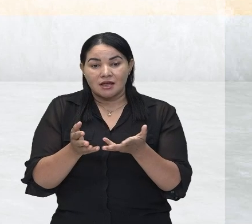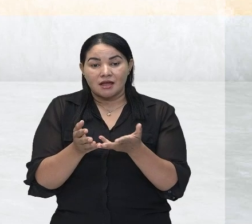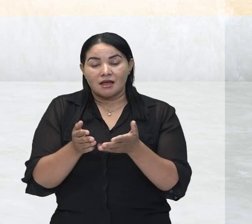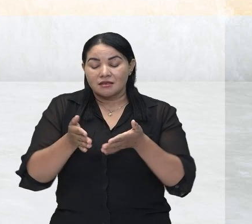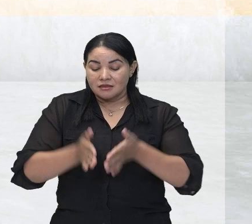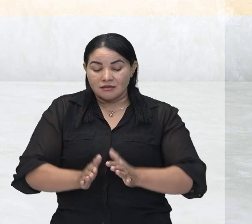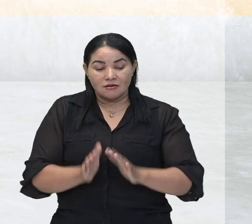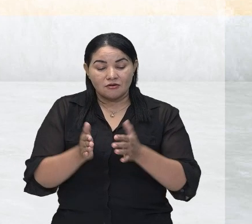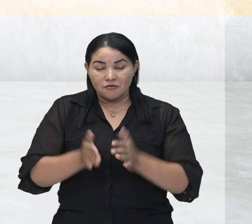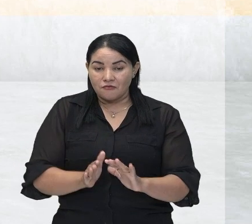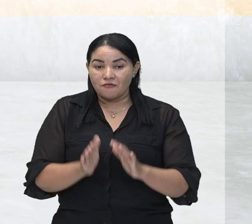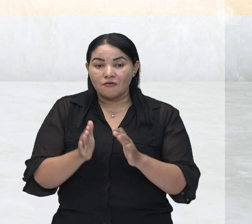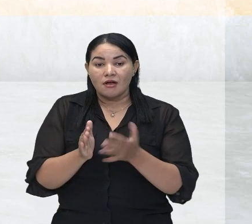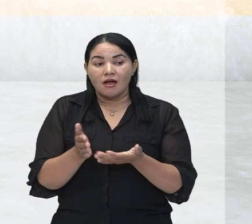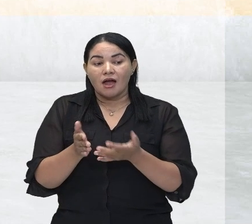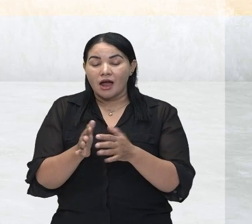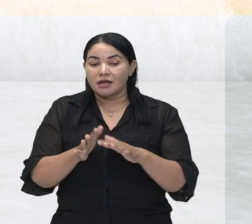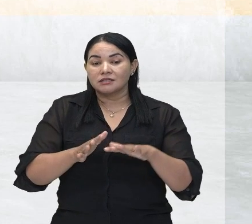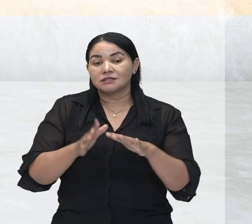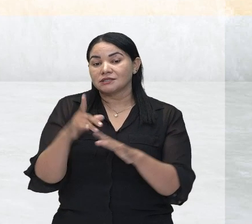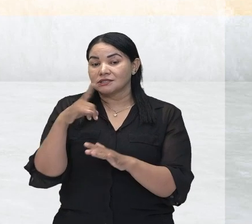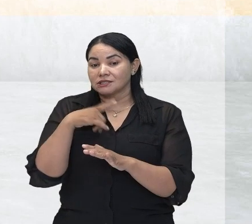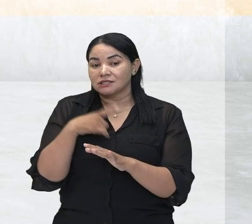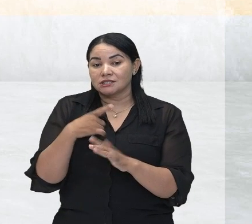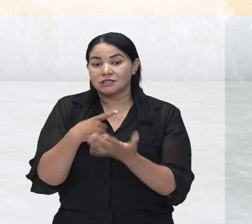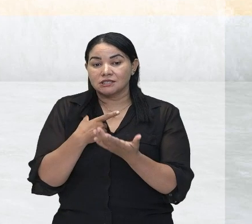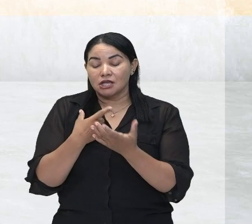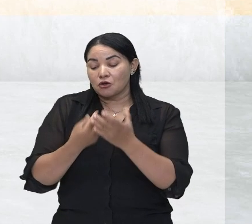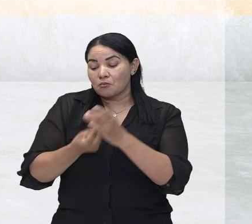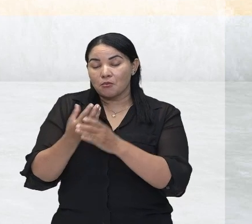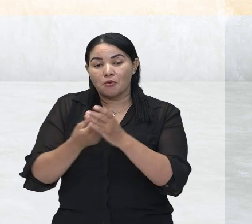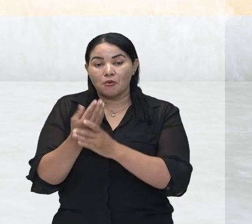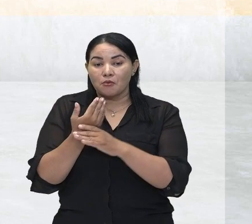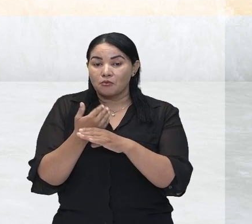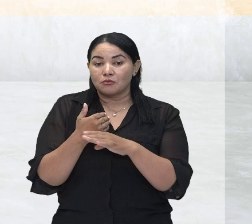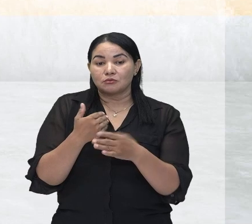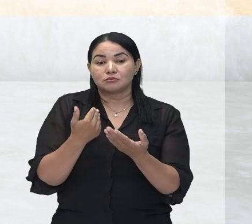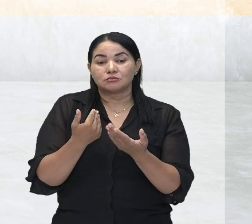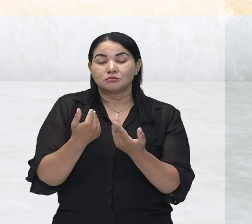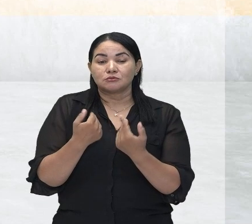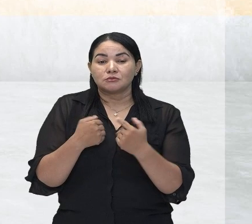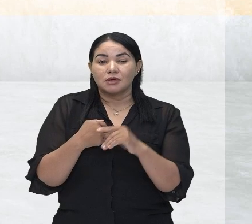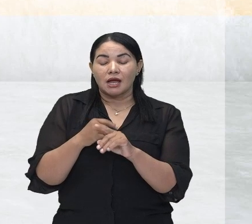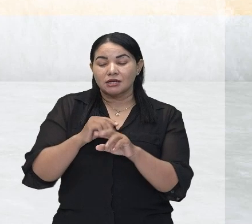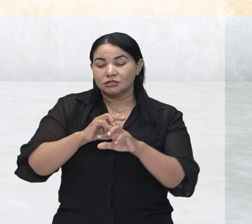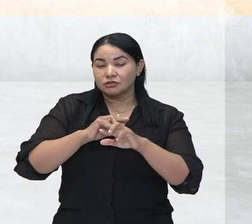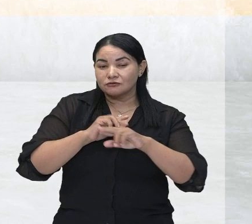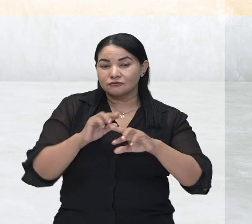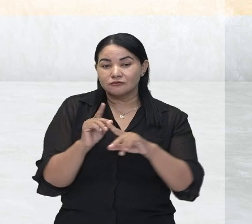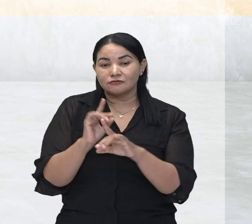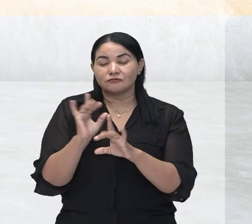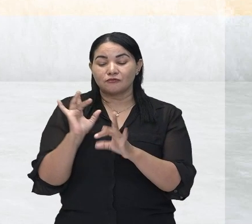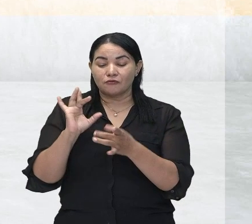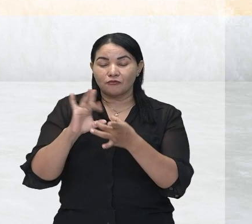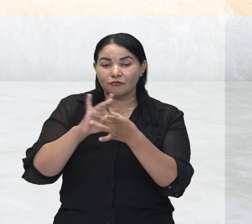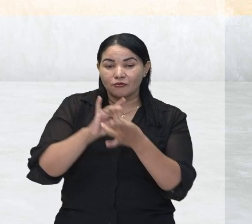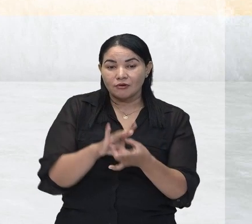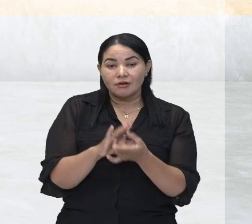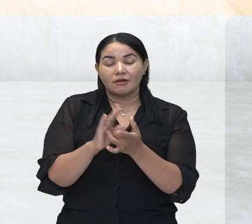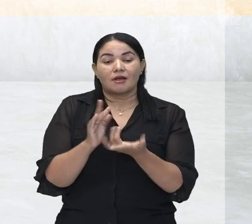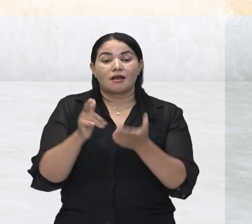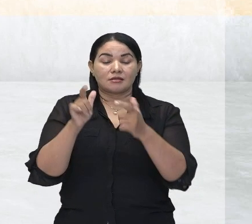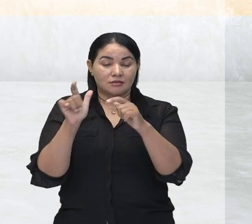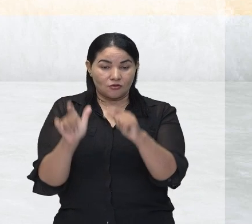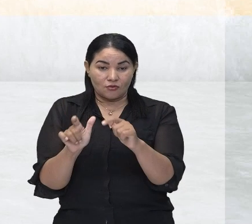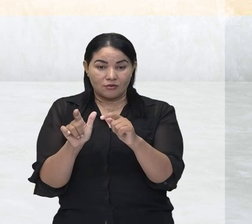já tem uma construção histórica, né, local, ali onde você nasceu, que não